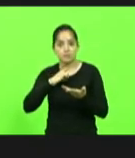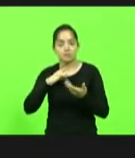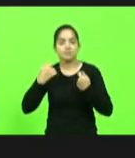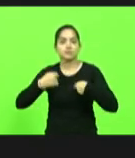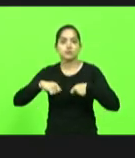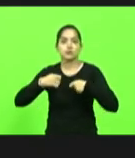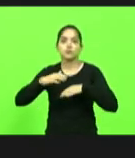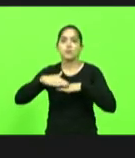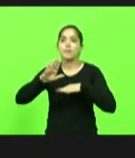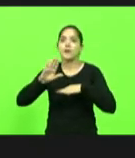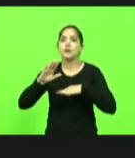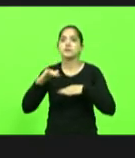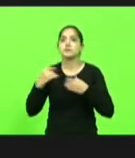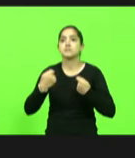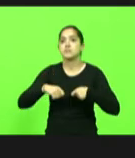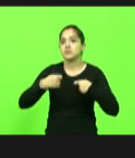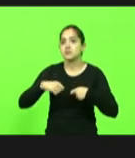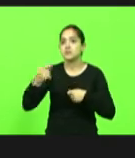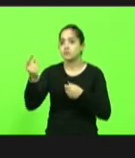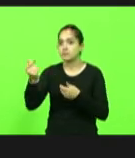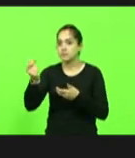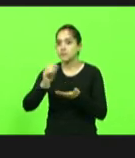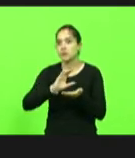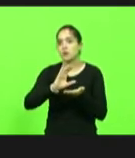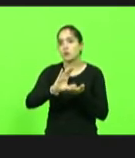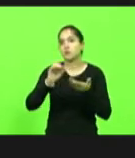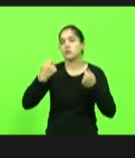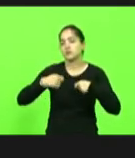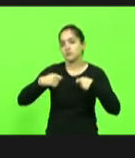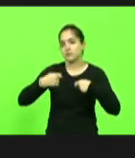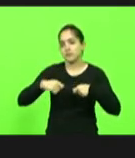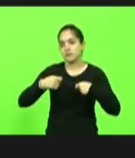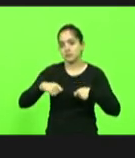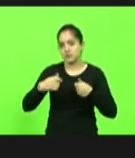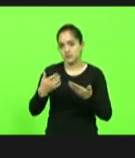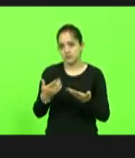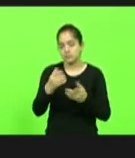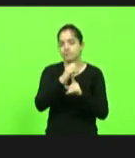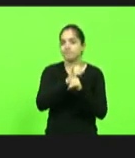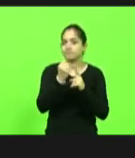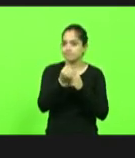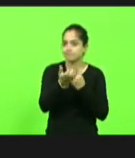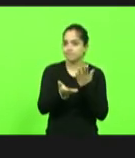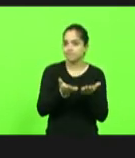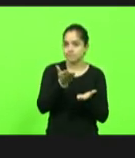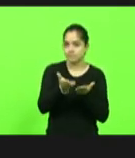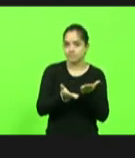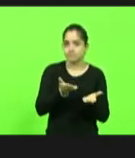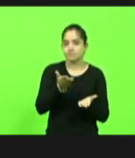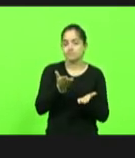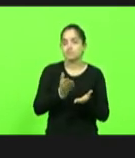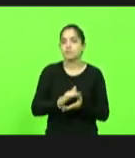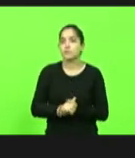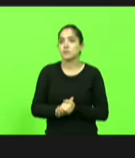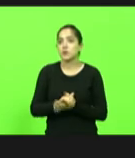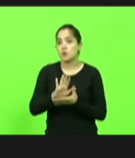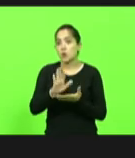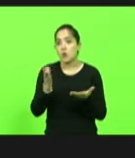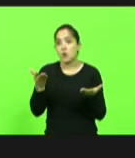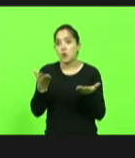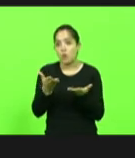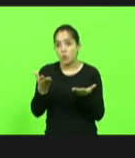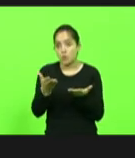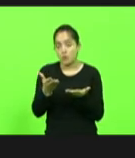necessita, que é o recurso necessário para assistência social. Hoje, a